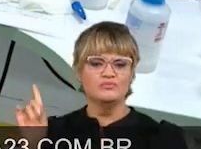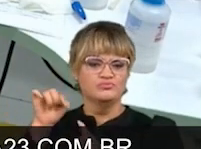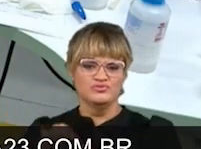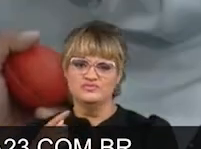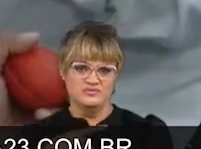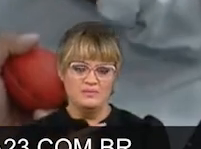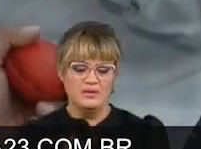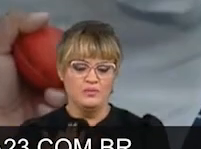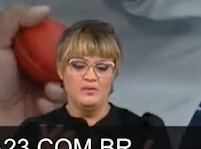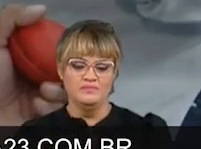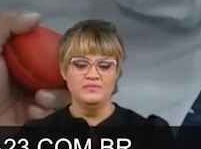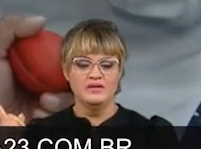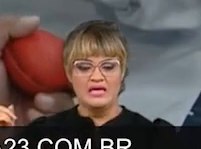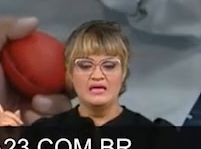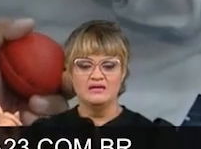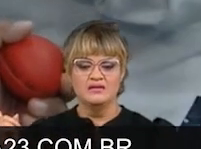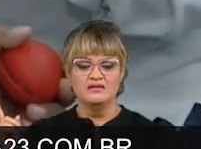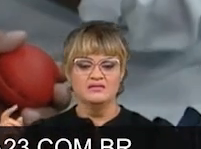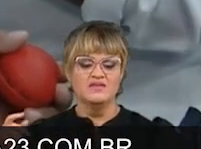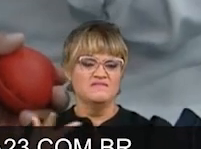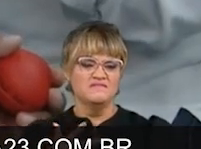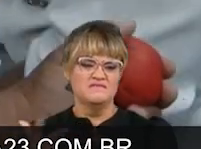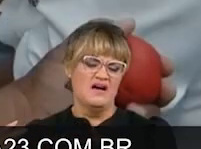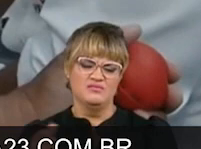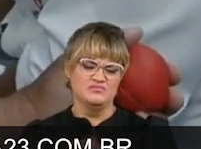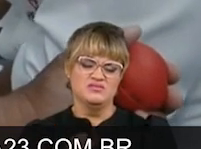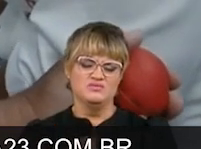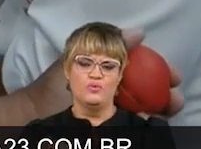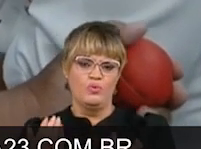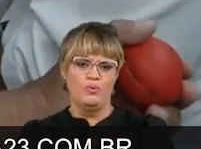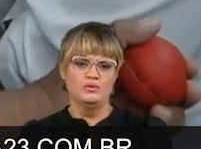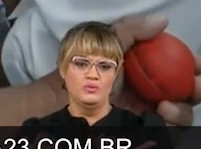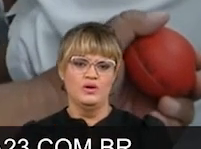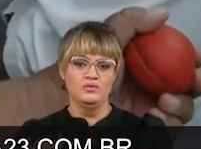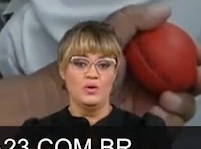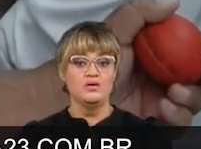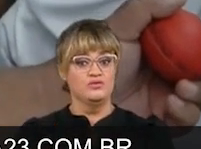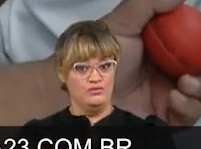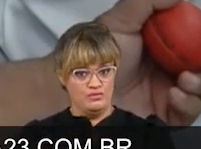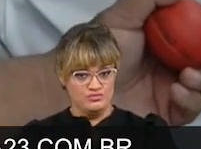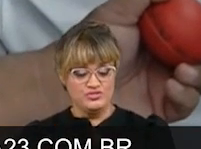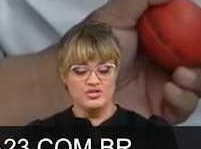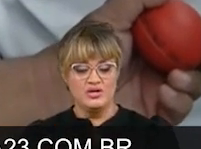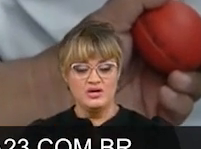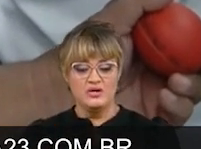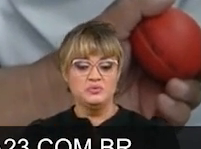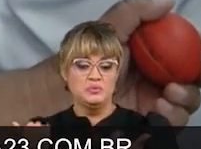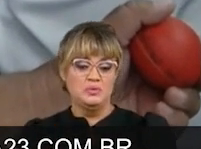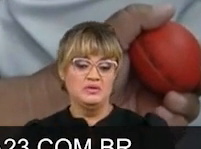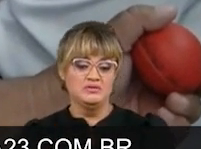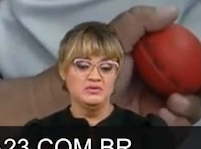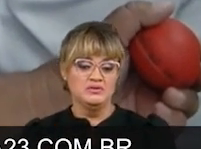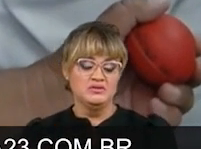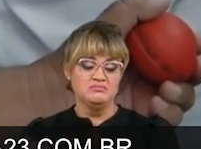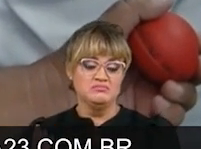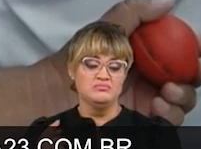são muitos. Eu já sou um doador universal por motivo de saúde na família e hoje eu estou aqui doando para, no caso, uma solicitação